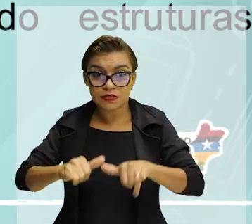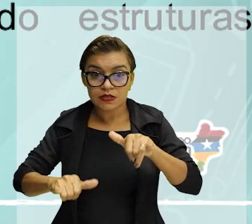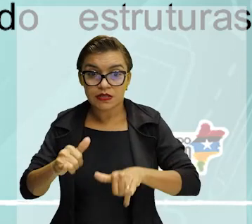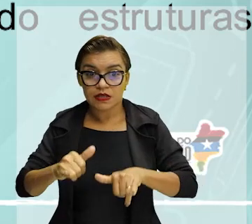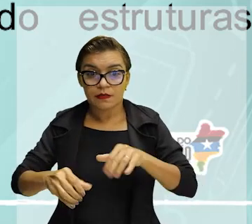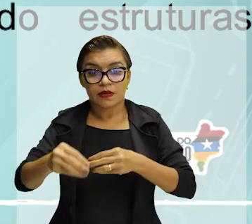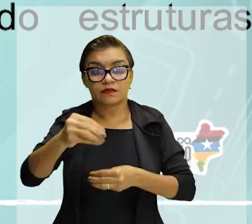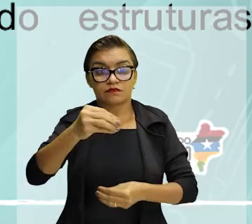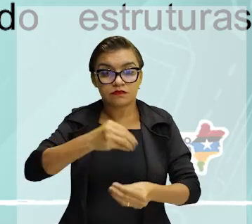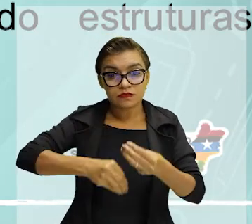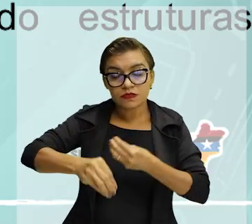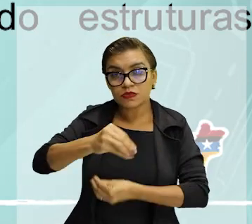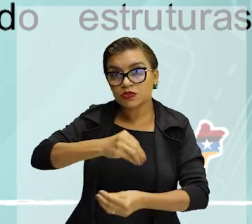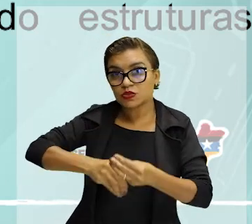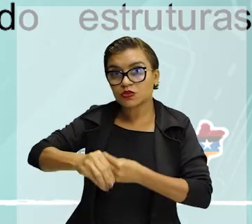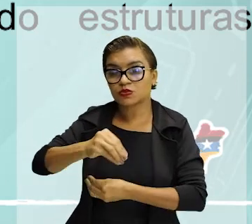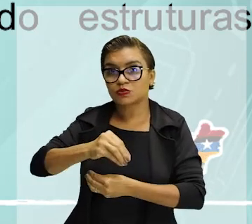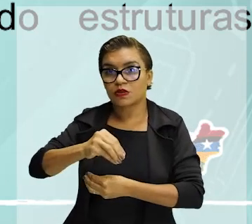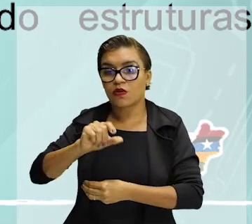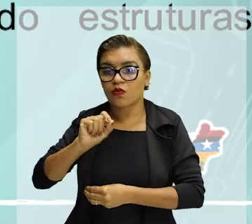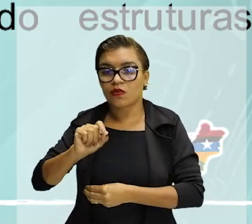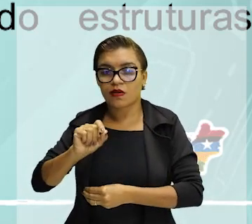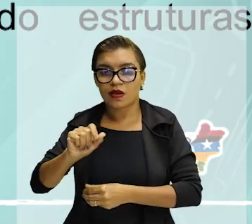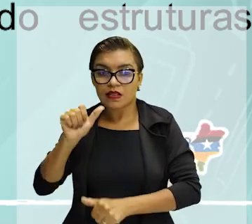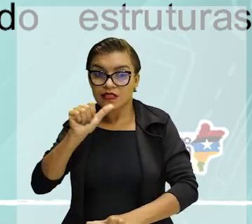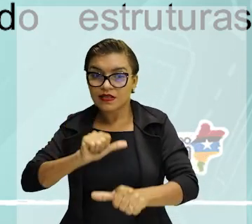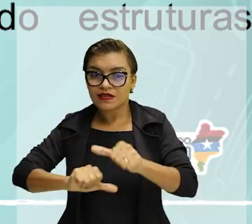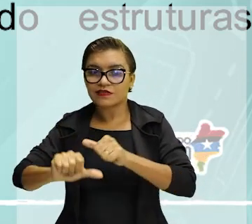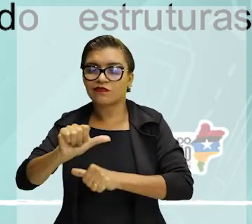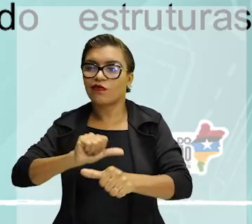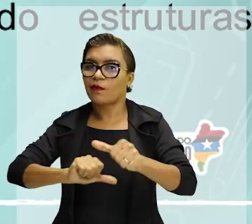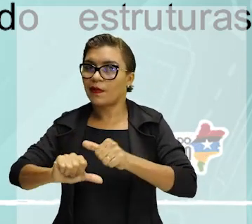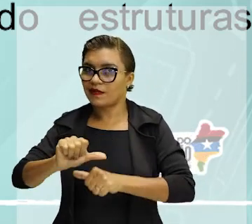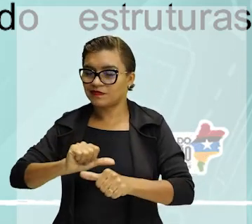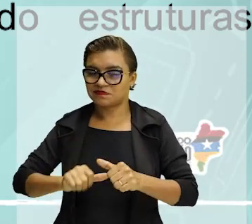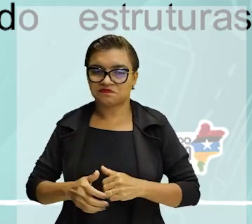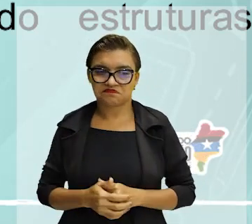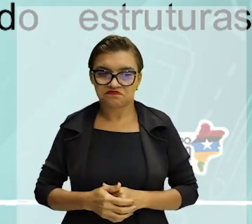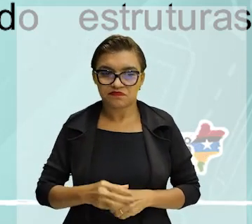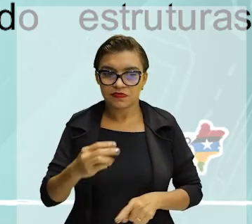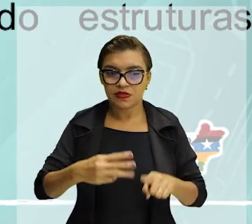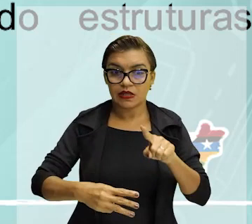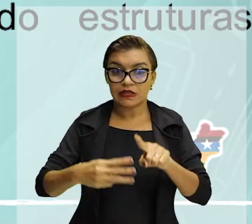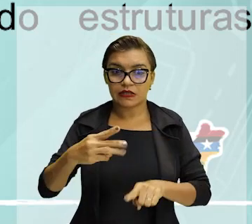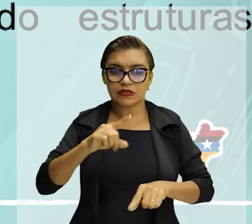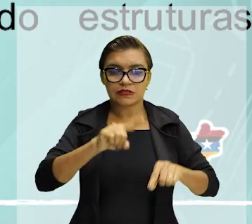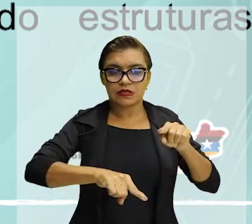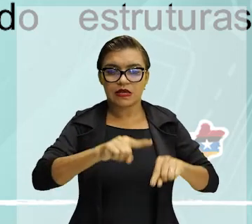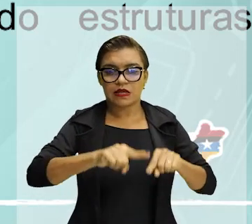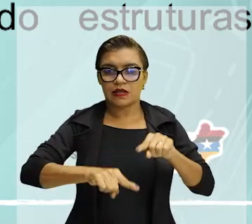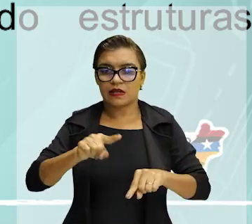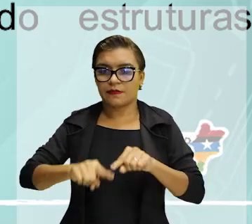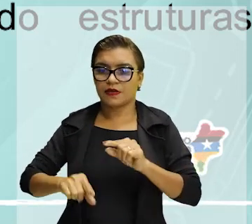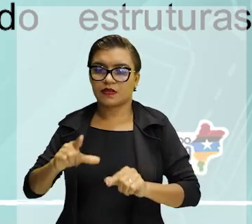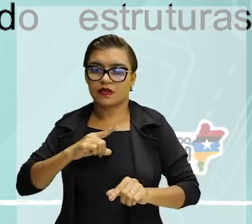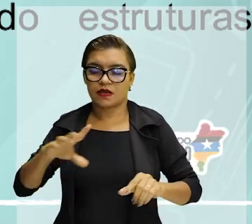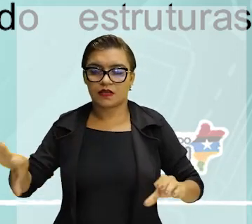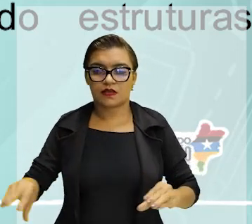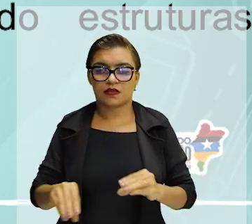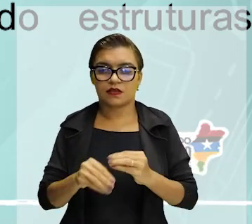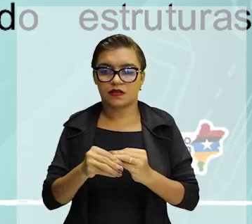mais condutor, porém de forma controlada. Três elementos comuns na dopagem eletrônica